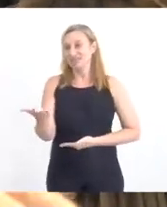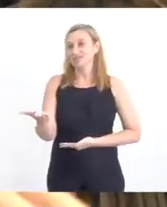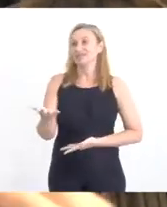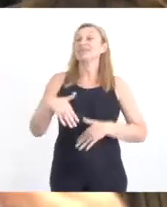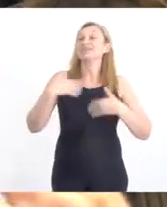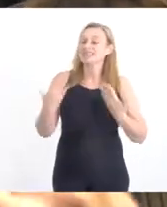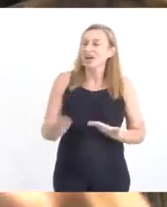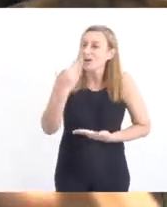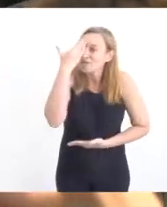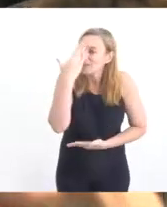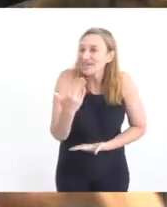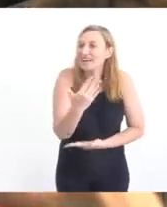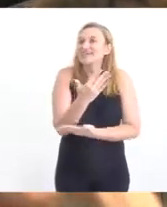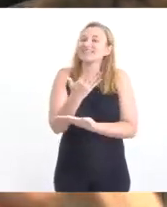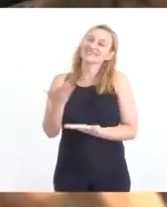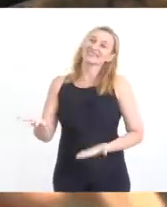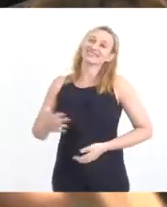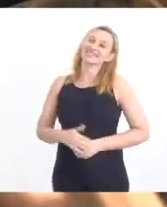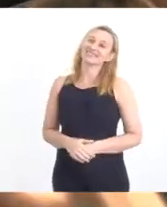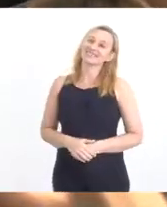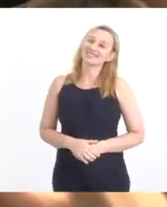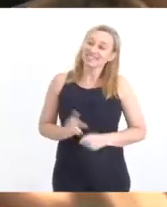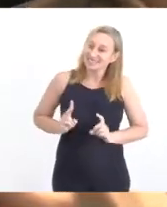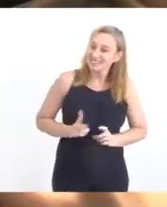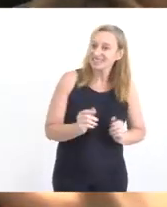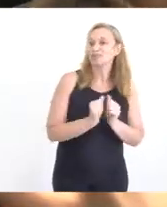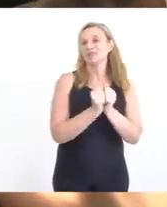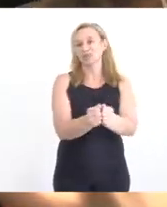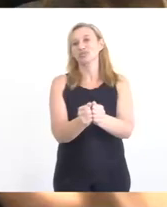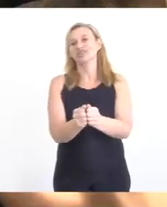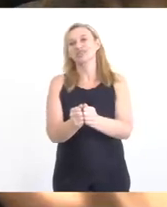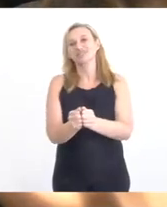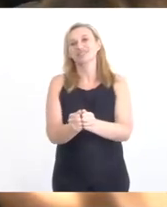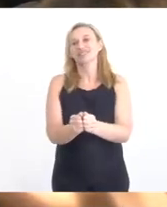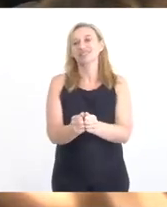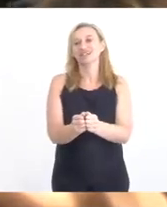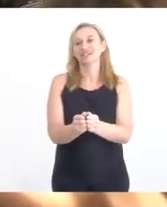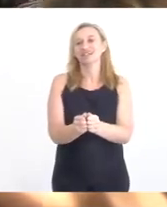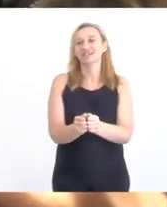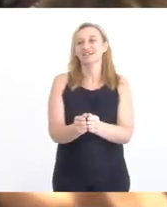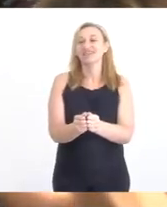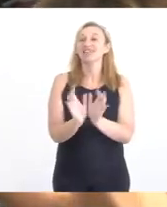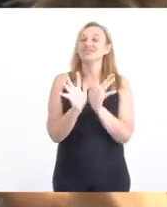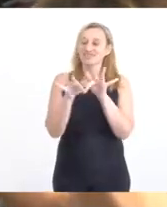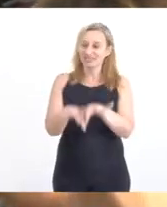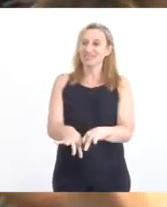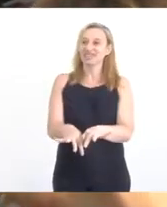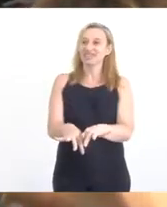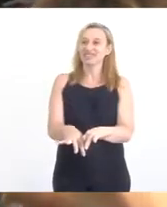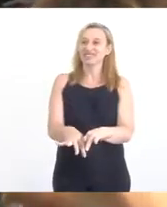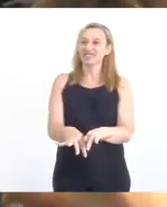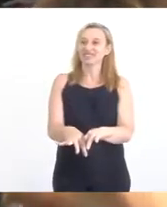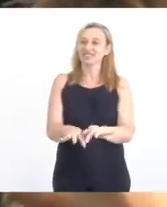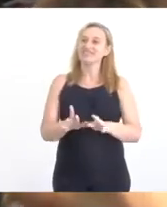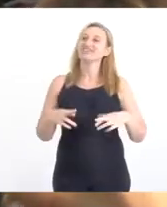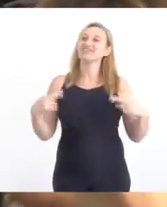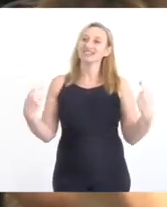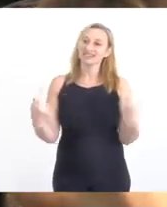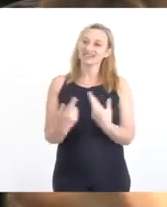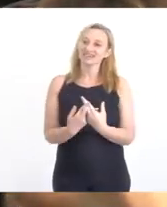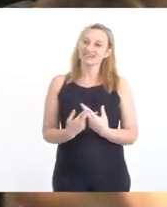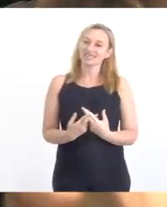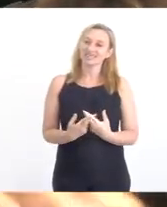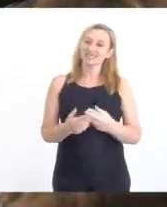então meu grande agradecimento sigamos juntos sigamos nessa dou por encerrada a presente sessão